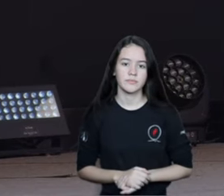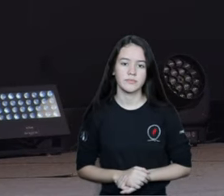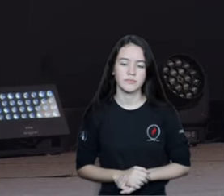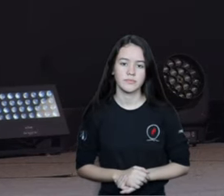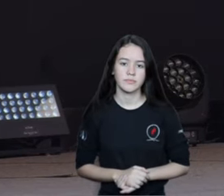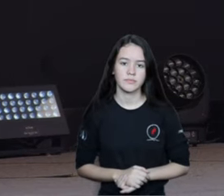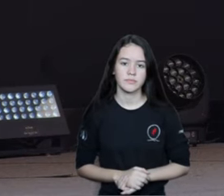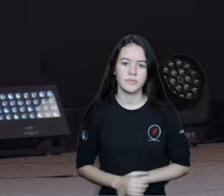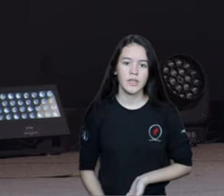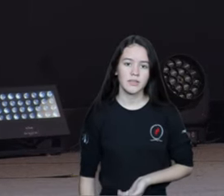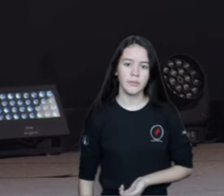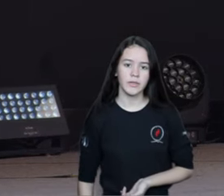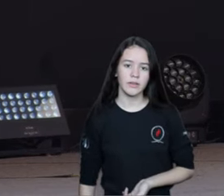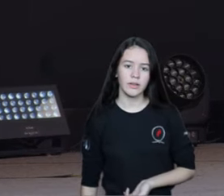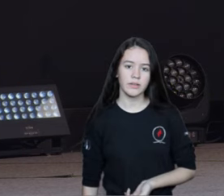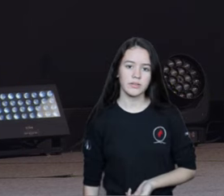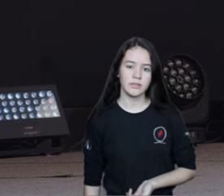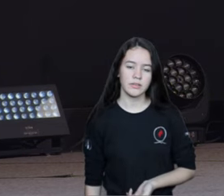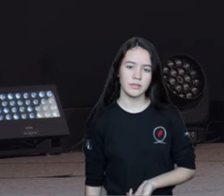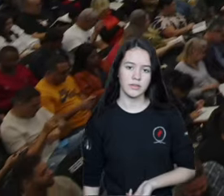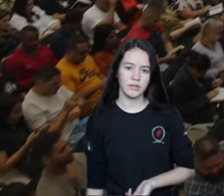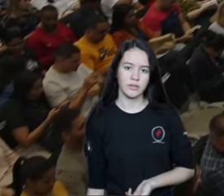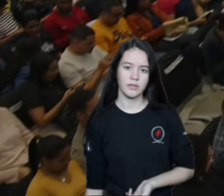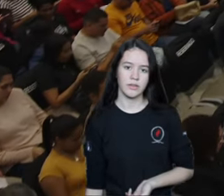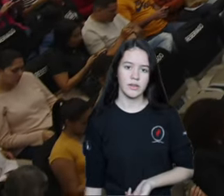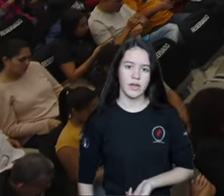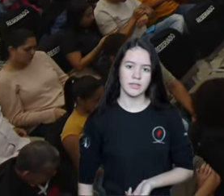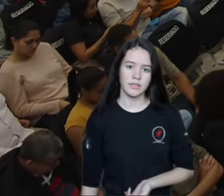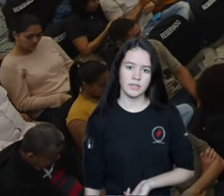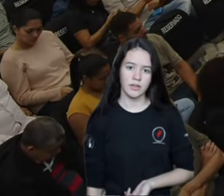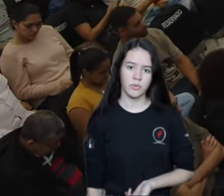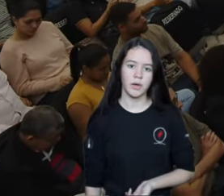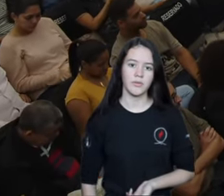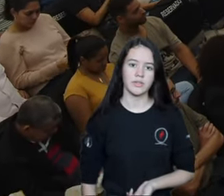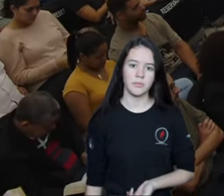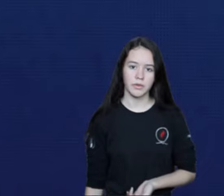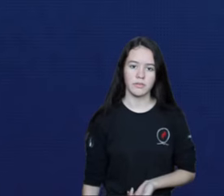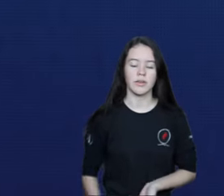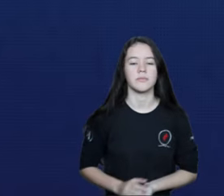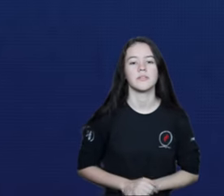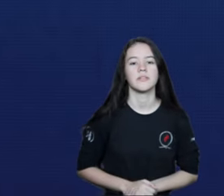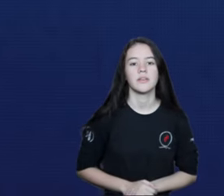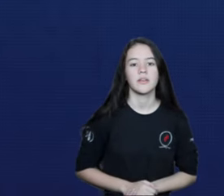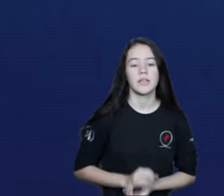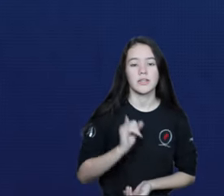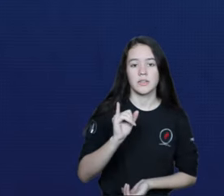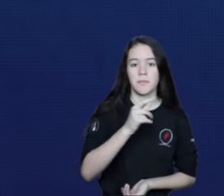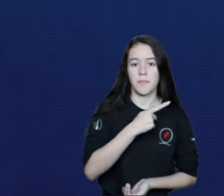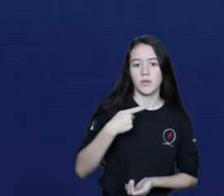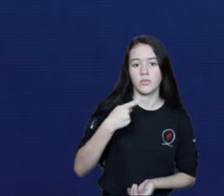fácil de achar né irmão se o pastor falar não